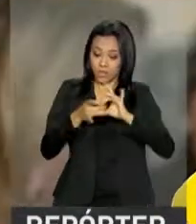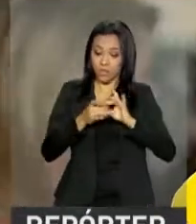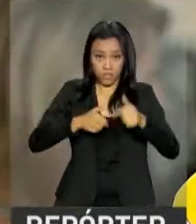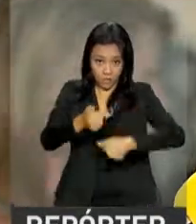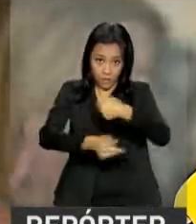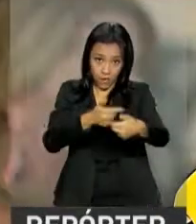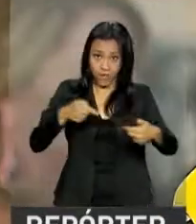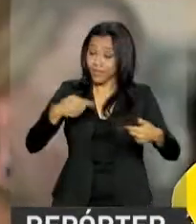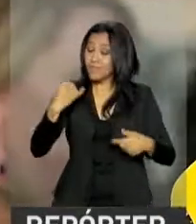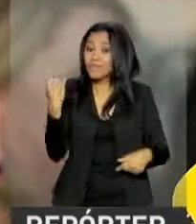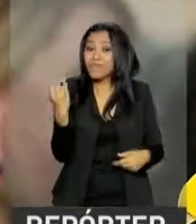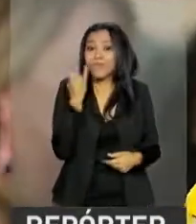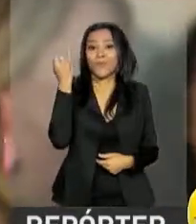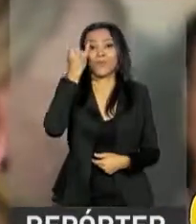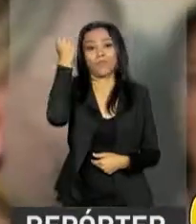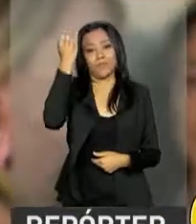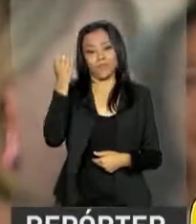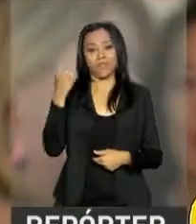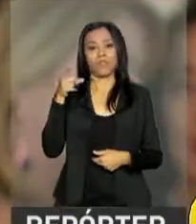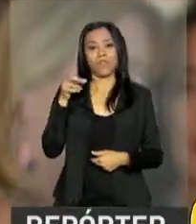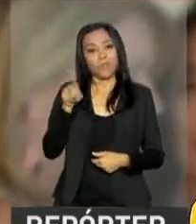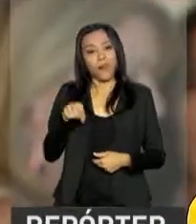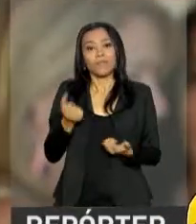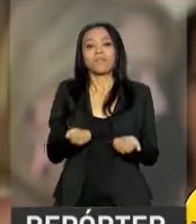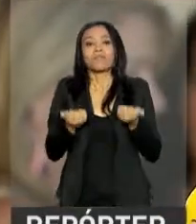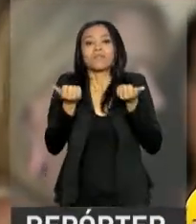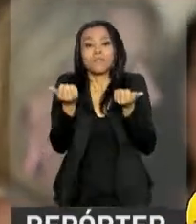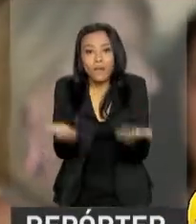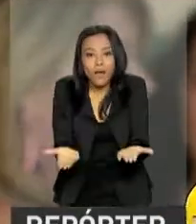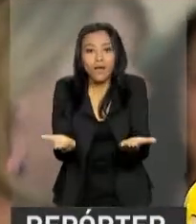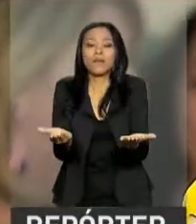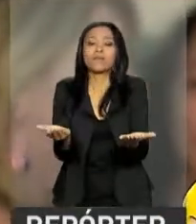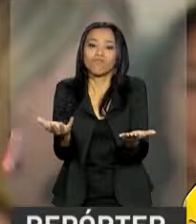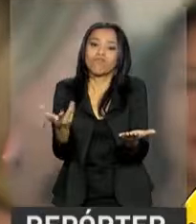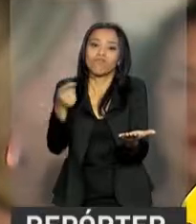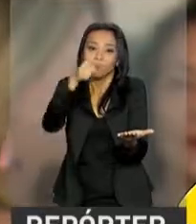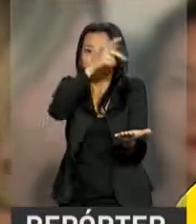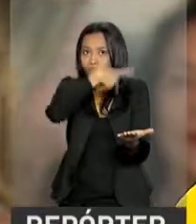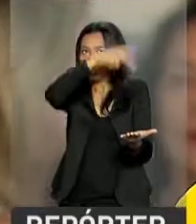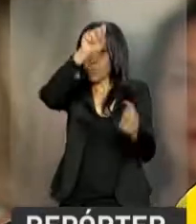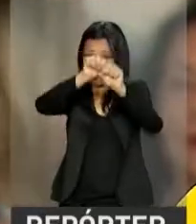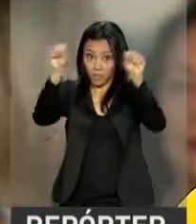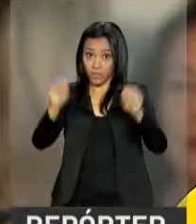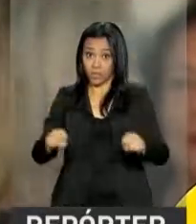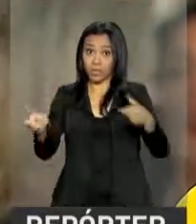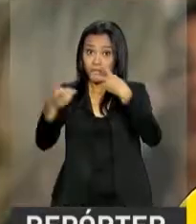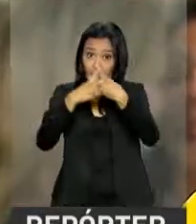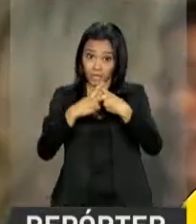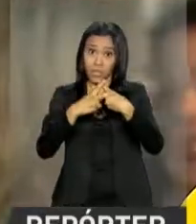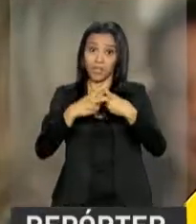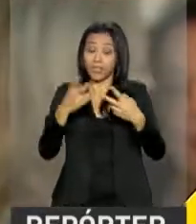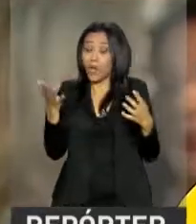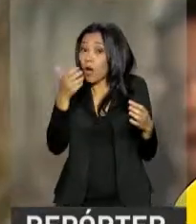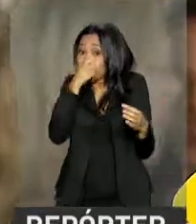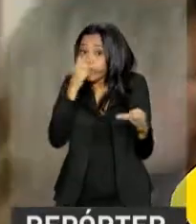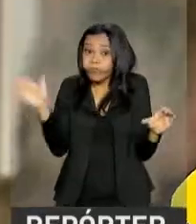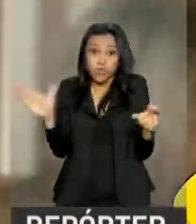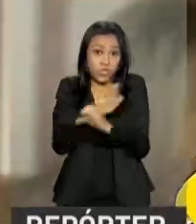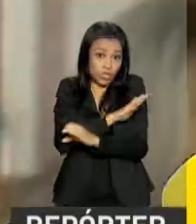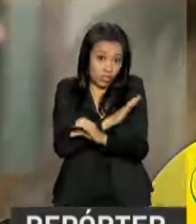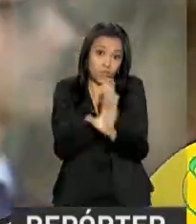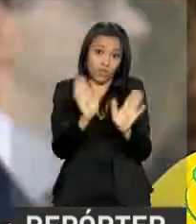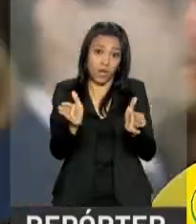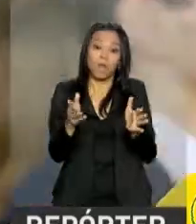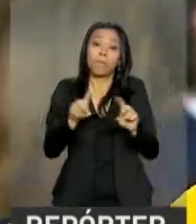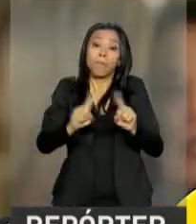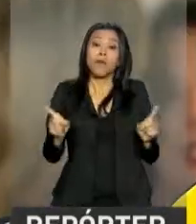para ampliar não só as condições carcerárias do sistema penitenciário brasileiro, que está superlotado, mas